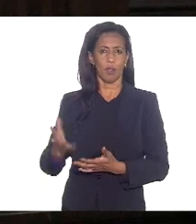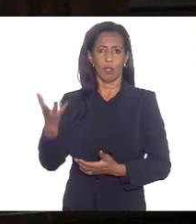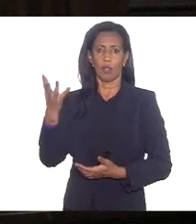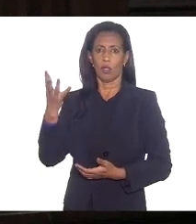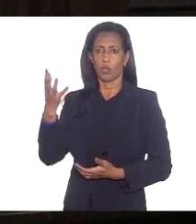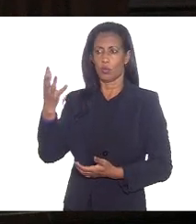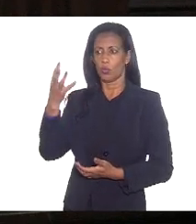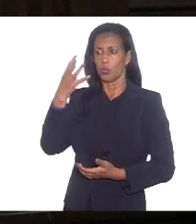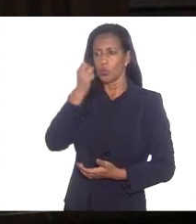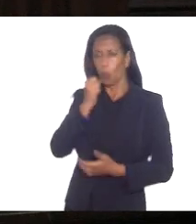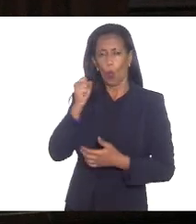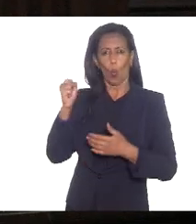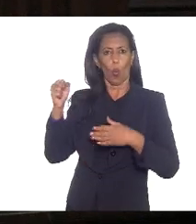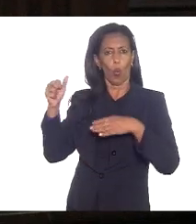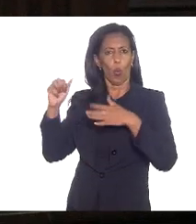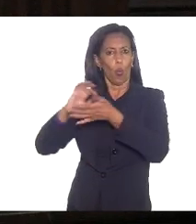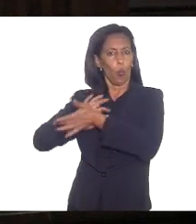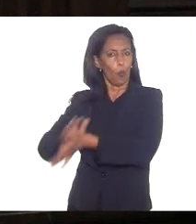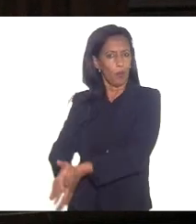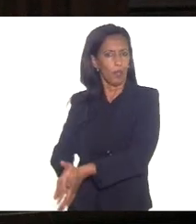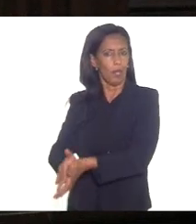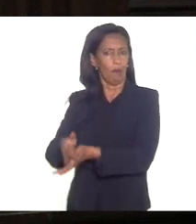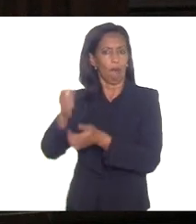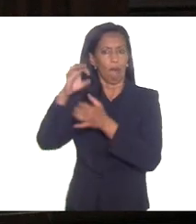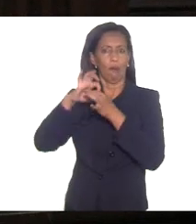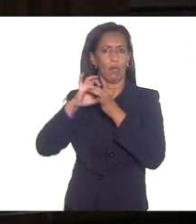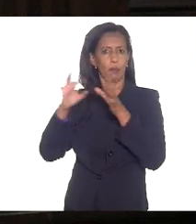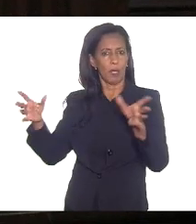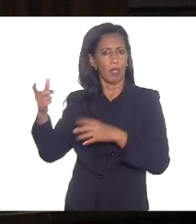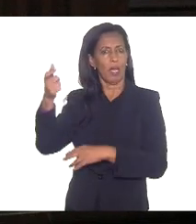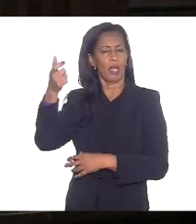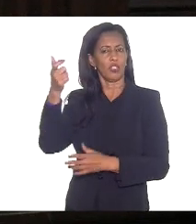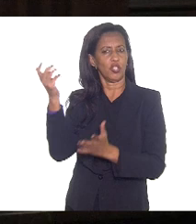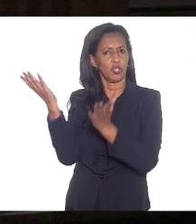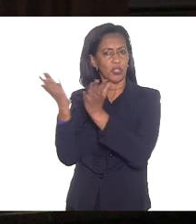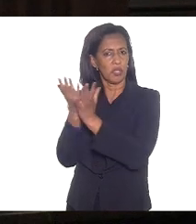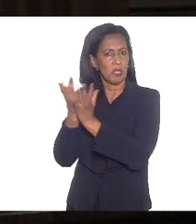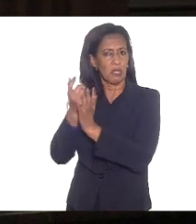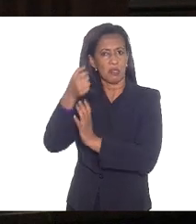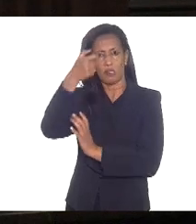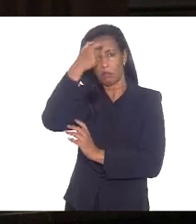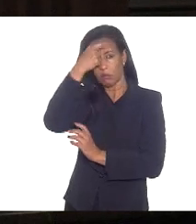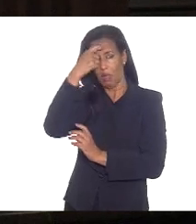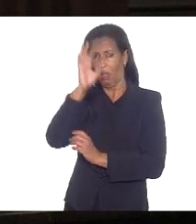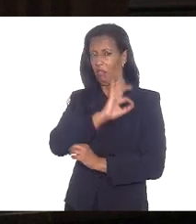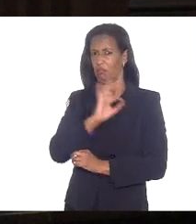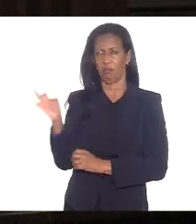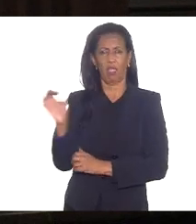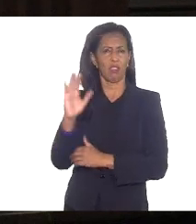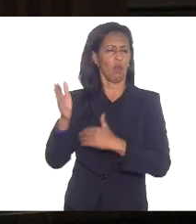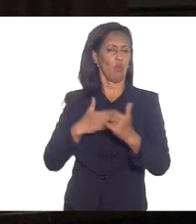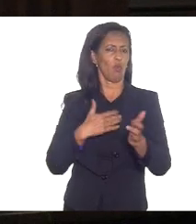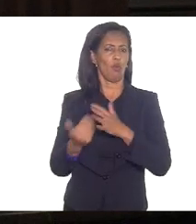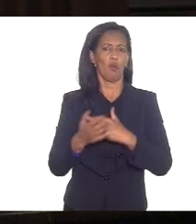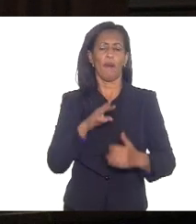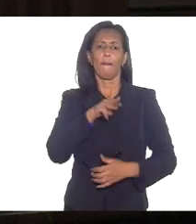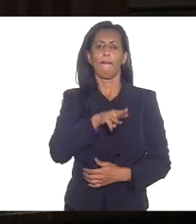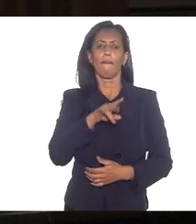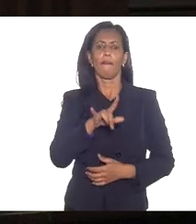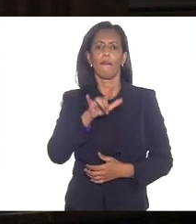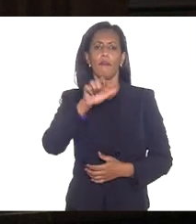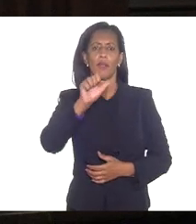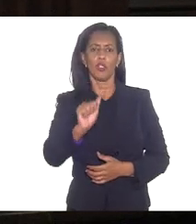ou suprimir a liberdade de consciência e de crença, nem autorizar qualquer medida